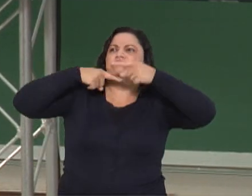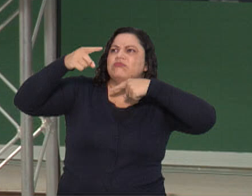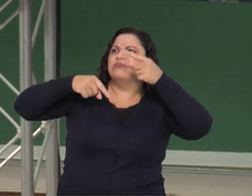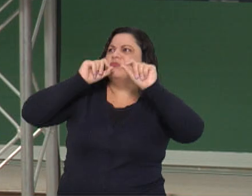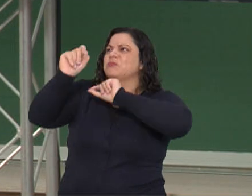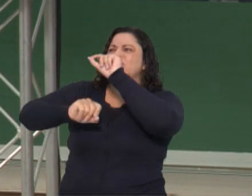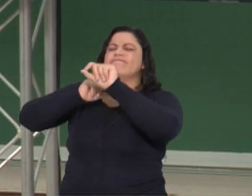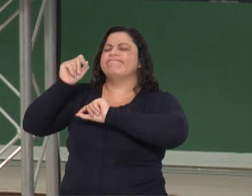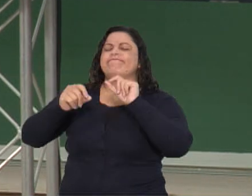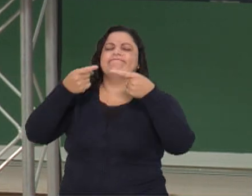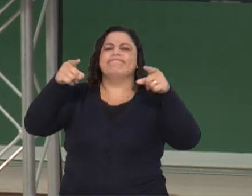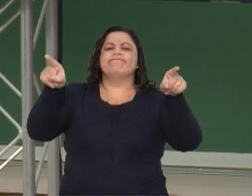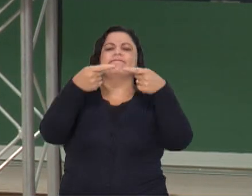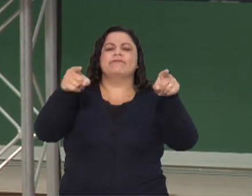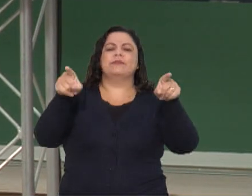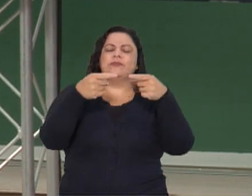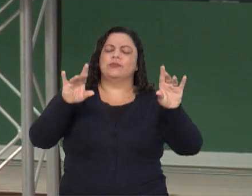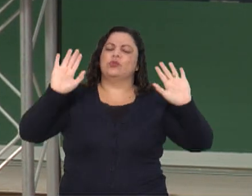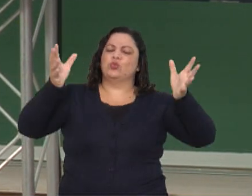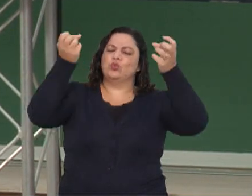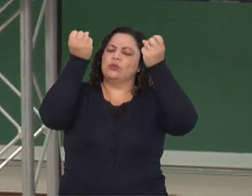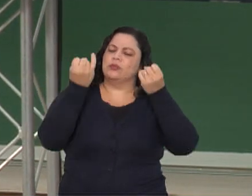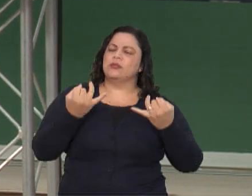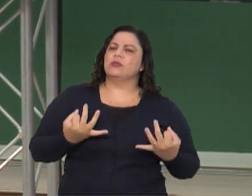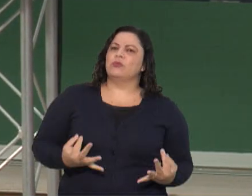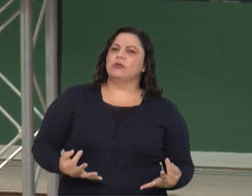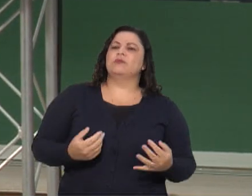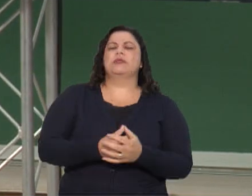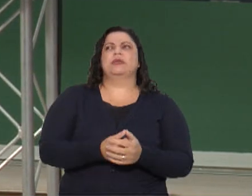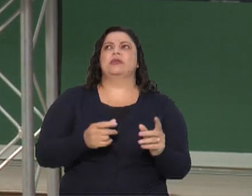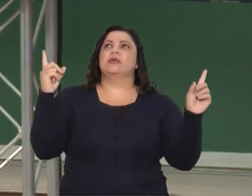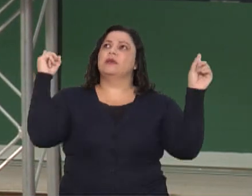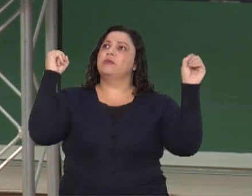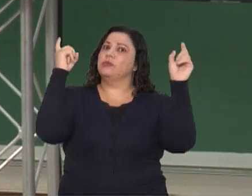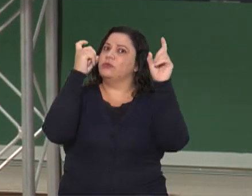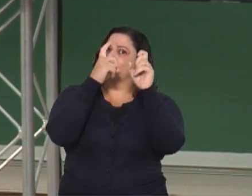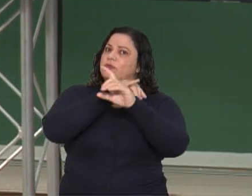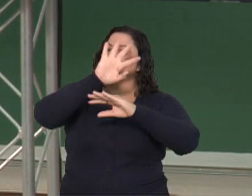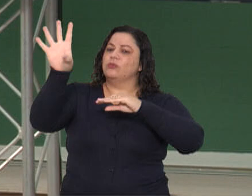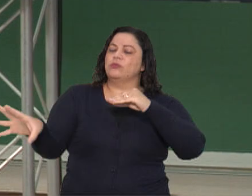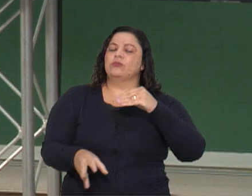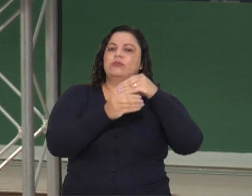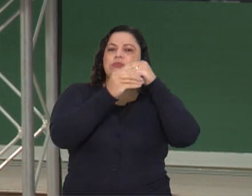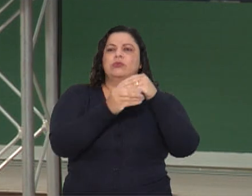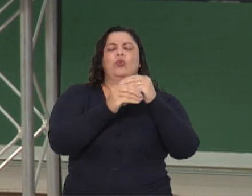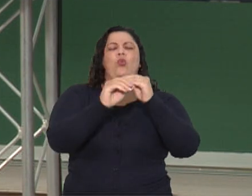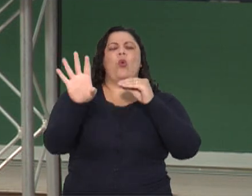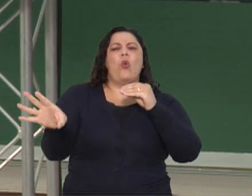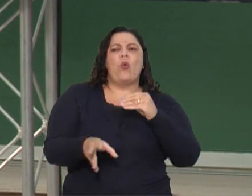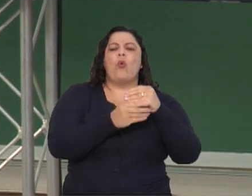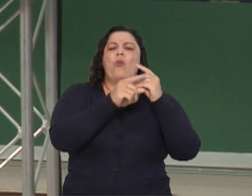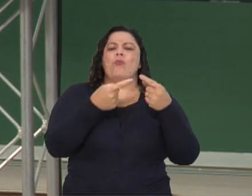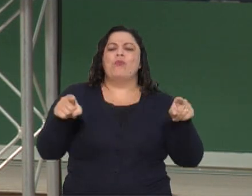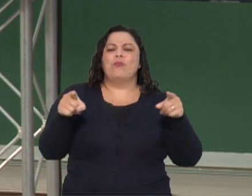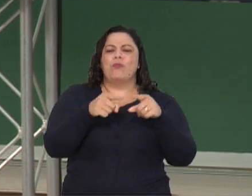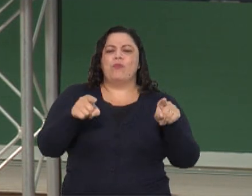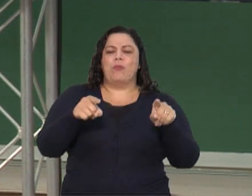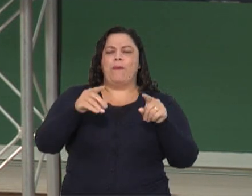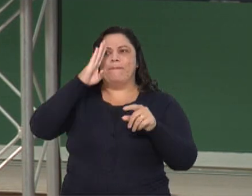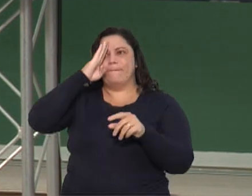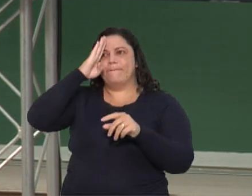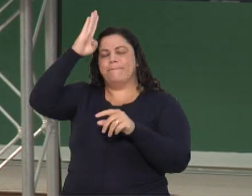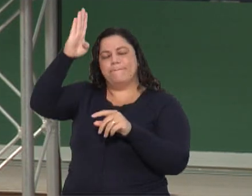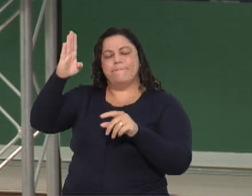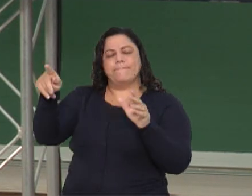que é música, né? Eu comentei com vocês que é muito difícil a gente enquadrar ali fechado o que que é música, porque como